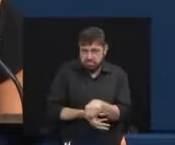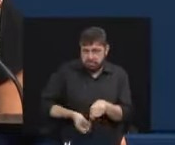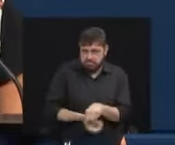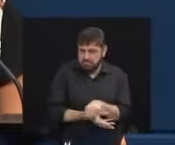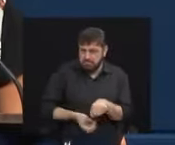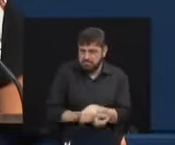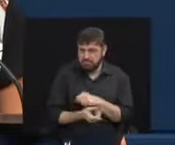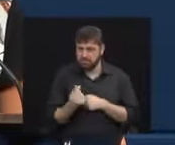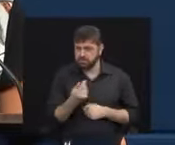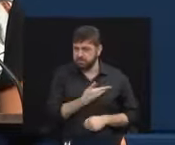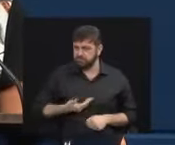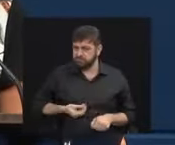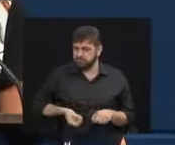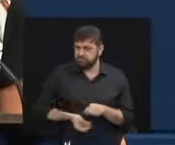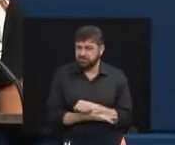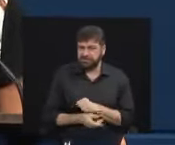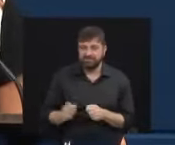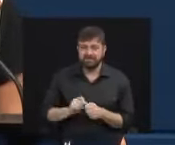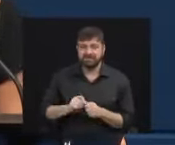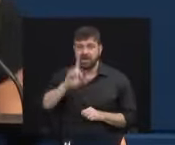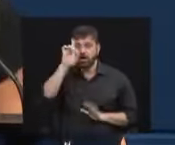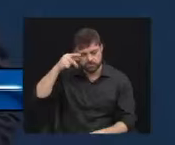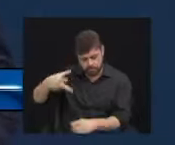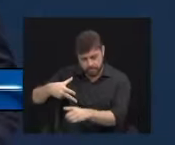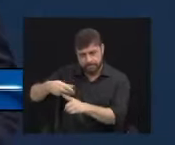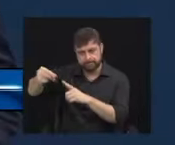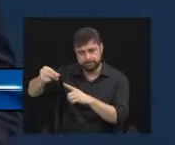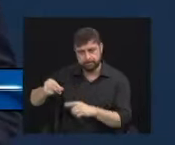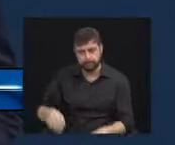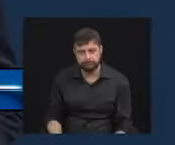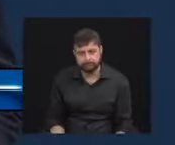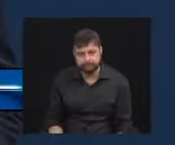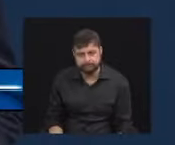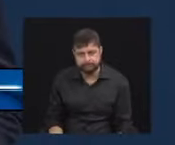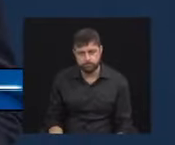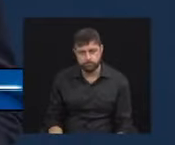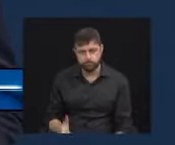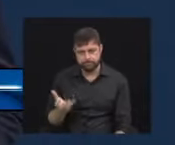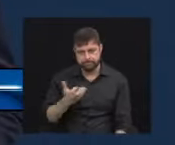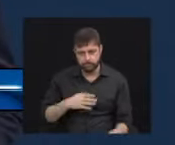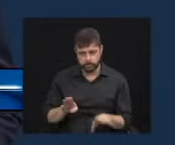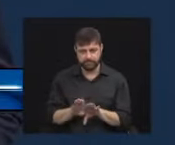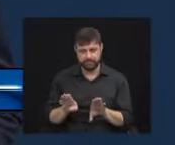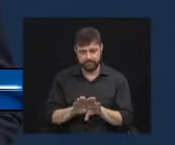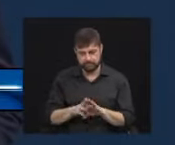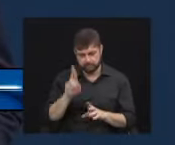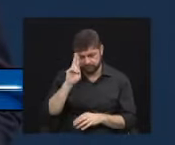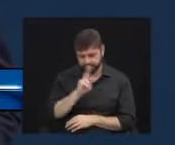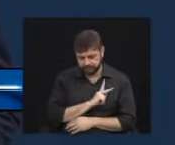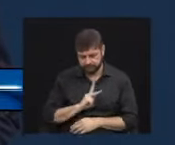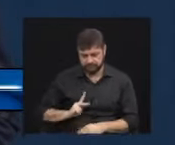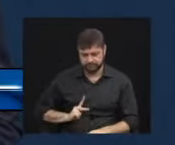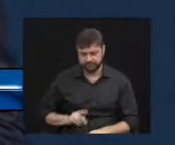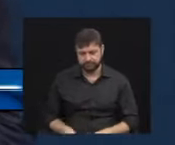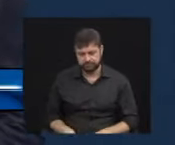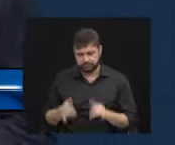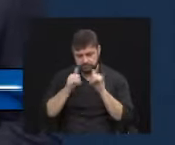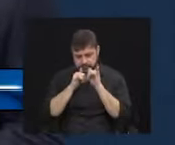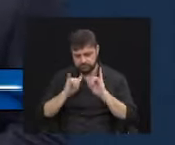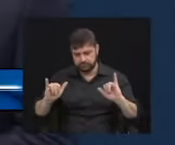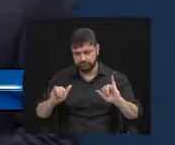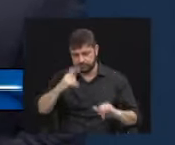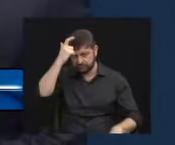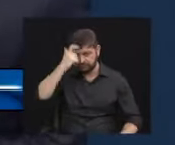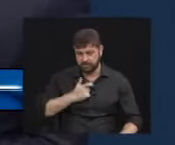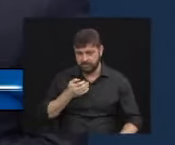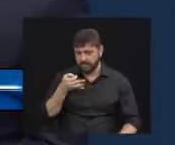atacar direitos constituídos da população. Queria também, senhor presidente, dizer que ocupei